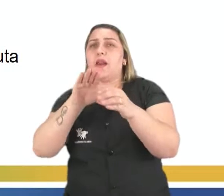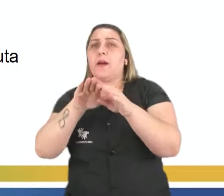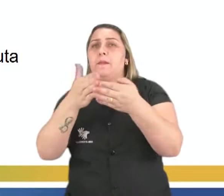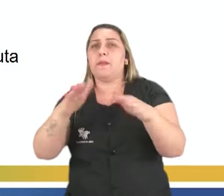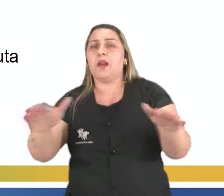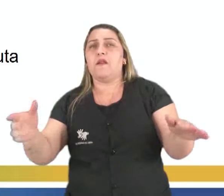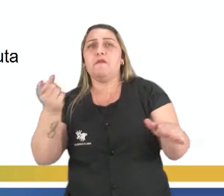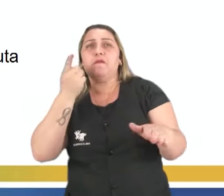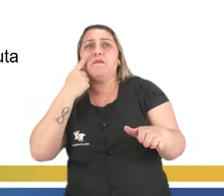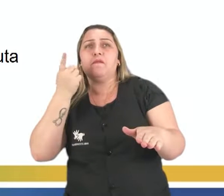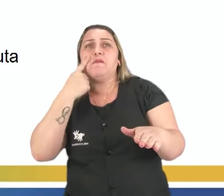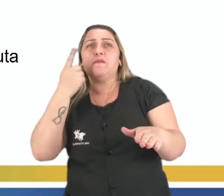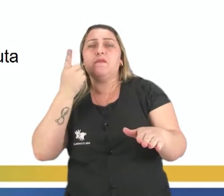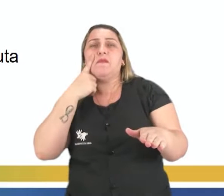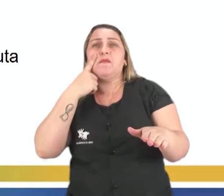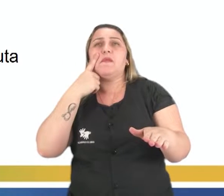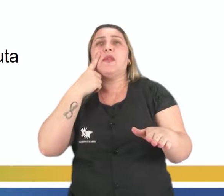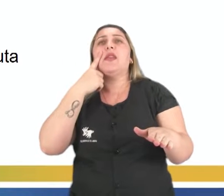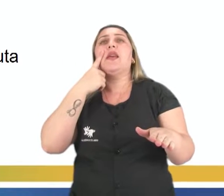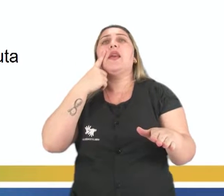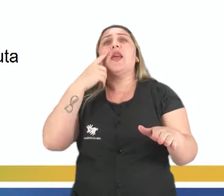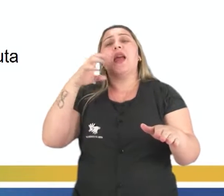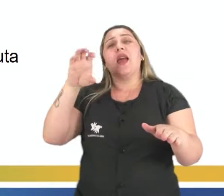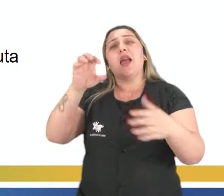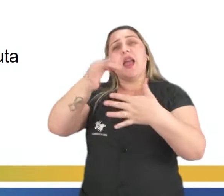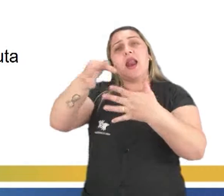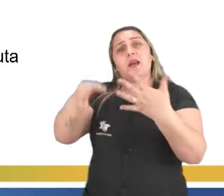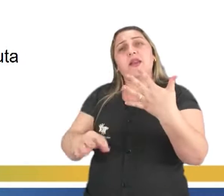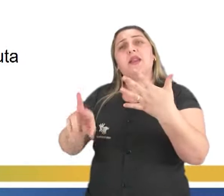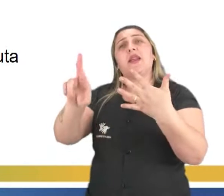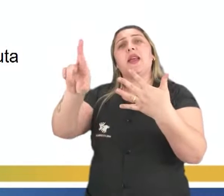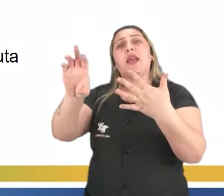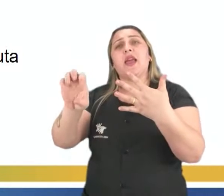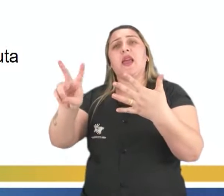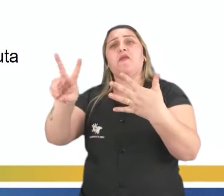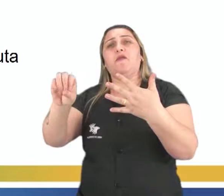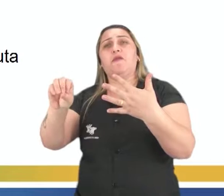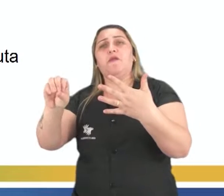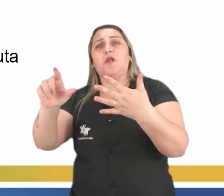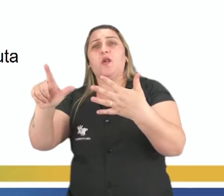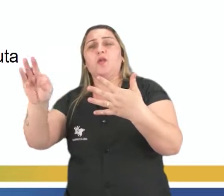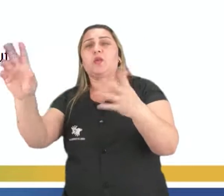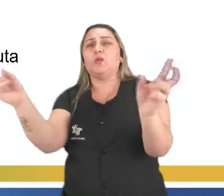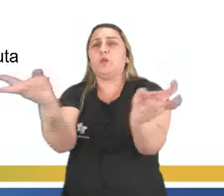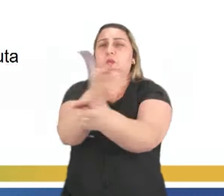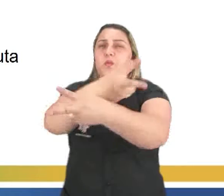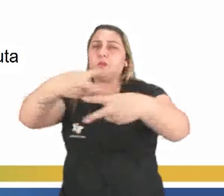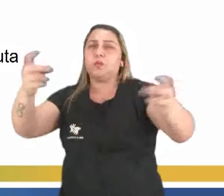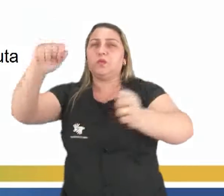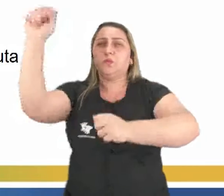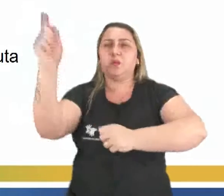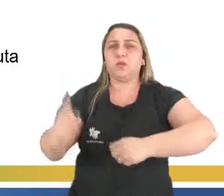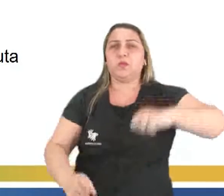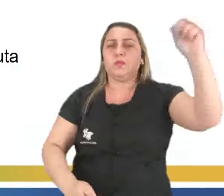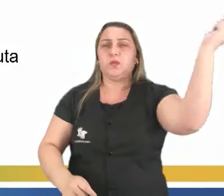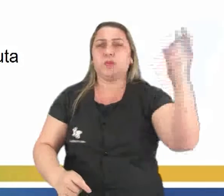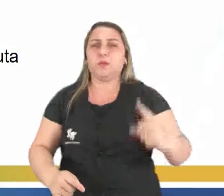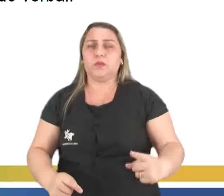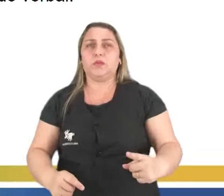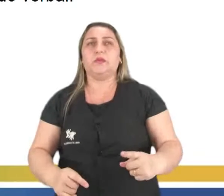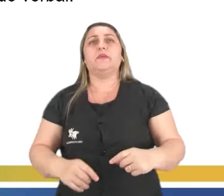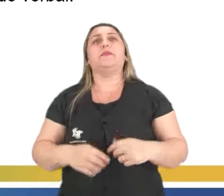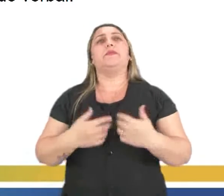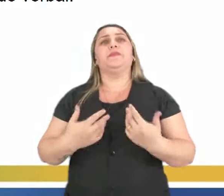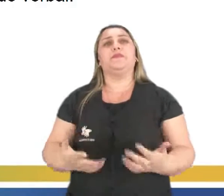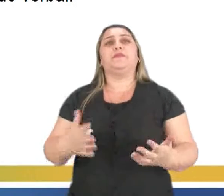essas expressões, elementos revoltos, para se referir à fúria dos oceanos, aos ventos, à tempestade como um todo.